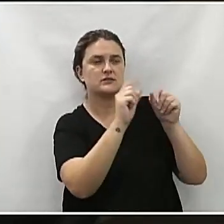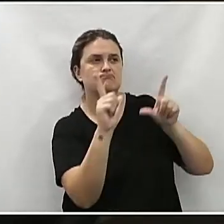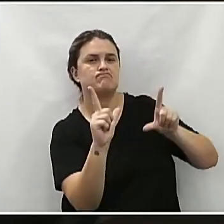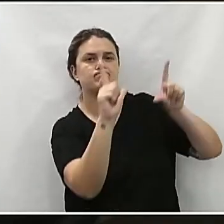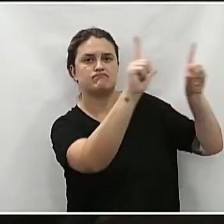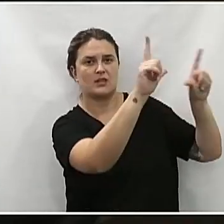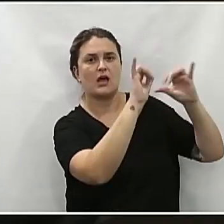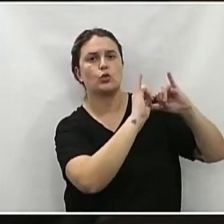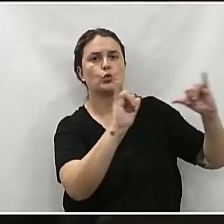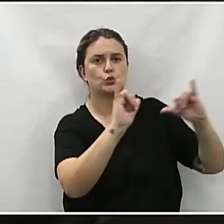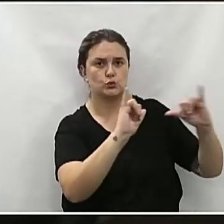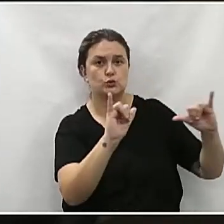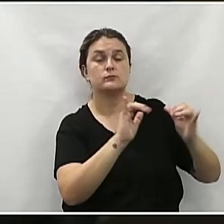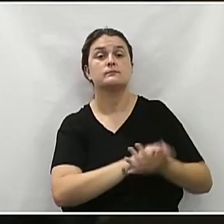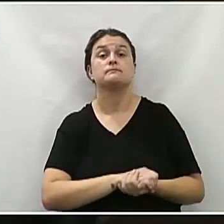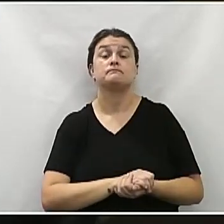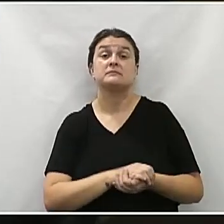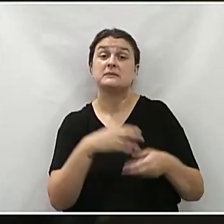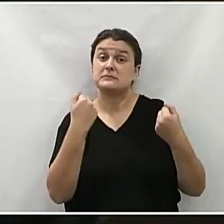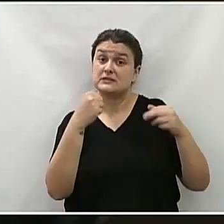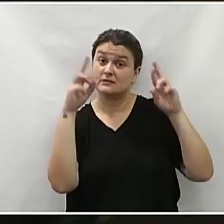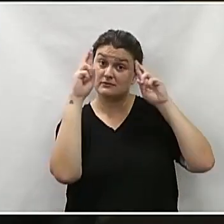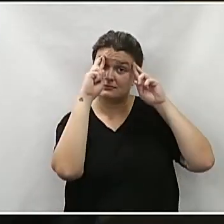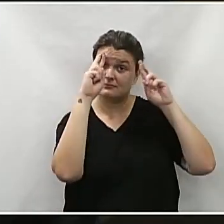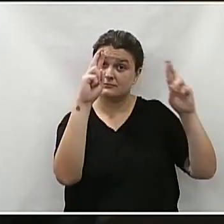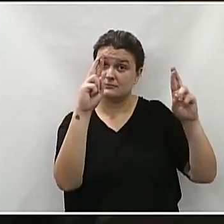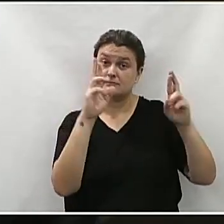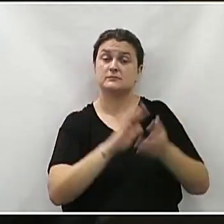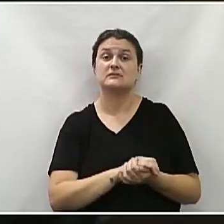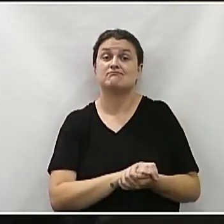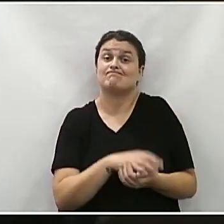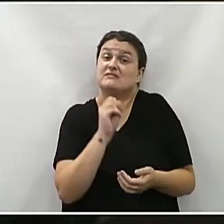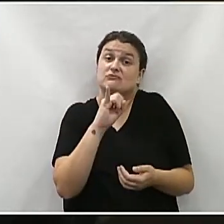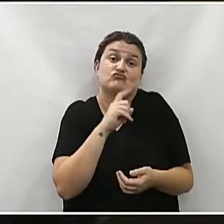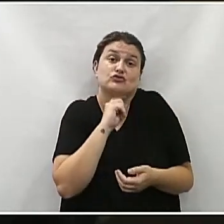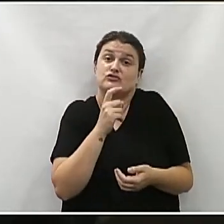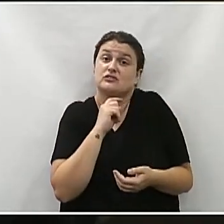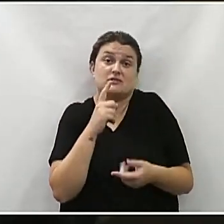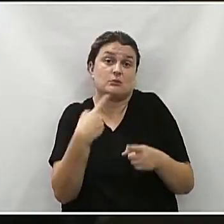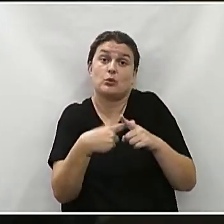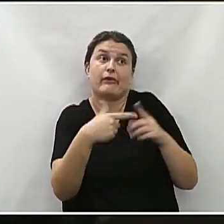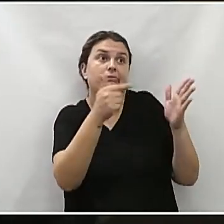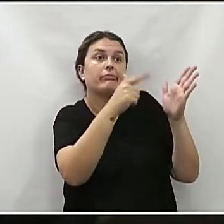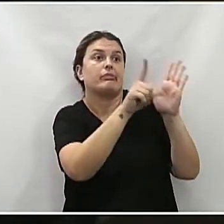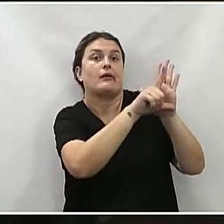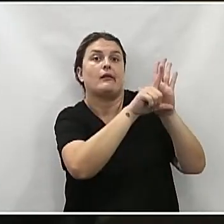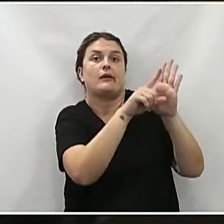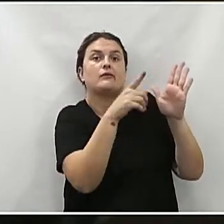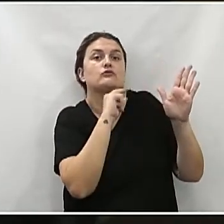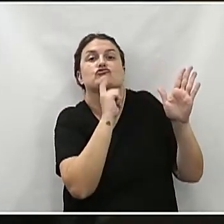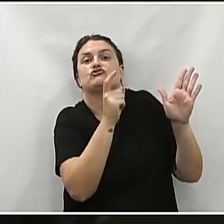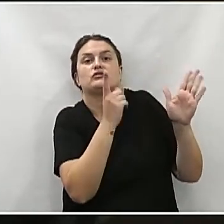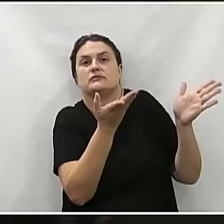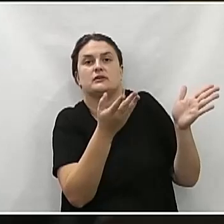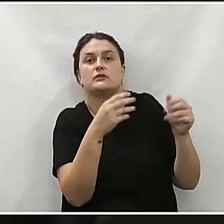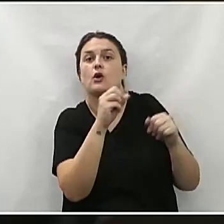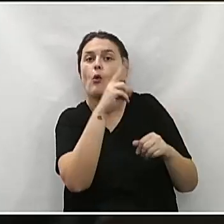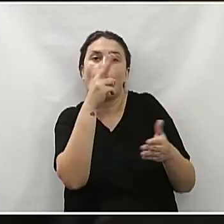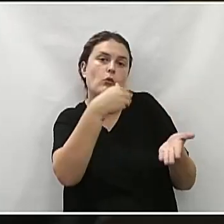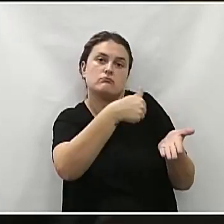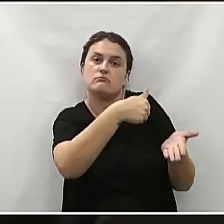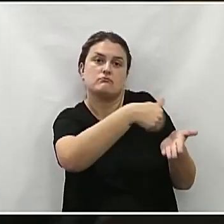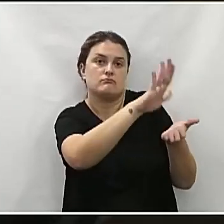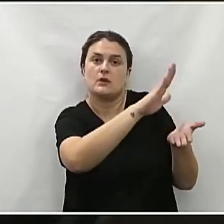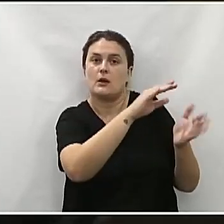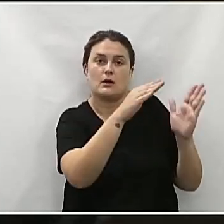desses anúncios. Precisa ser respeitado. Senão, não tem por que ter a legislação. Ou, se nós nos trazemos aqui, vamos revogar a legislação.